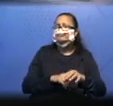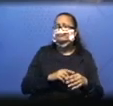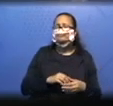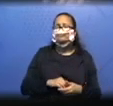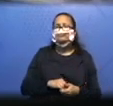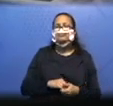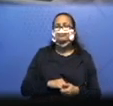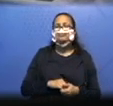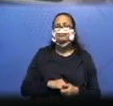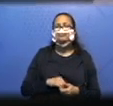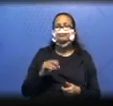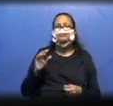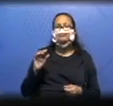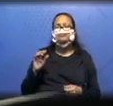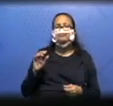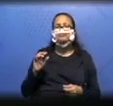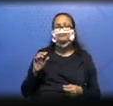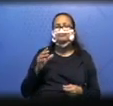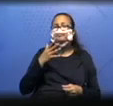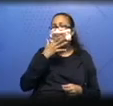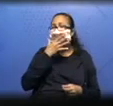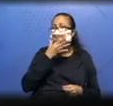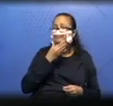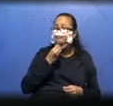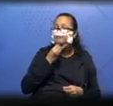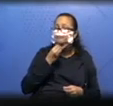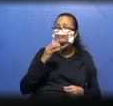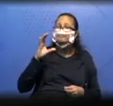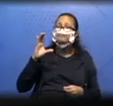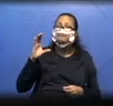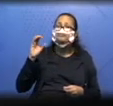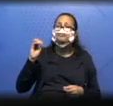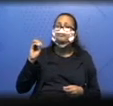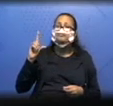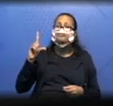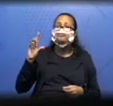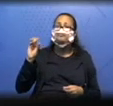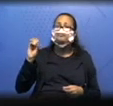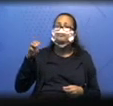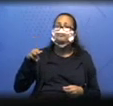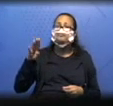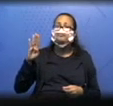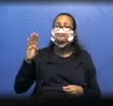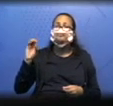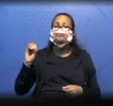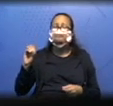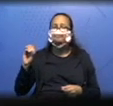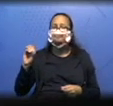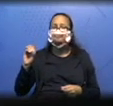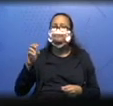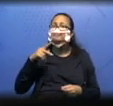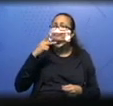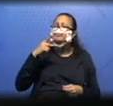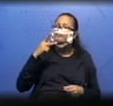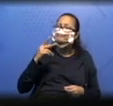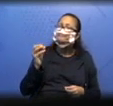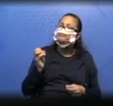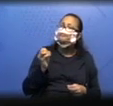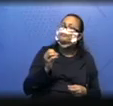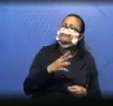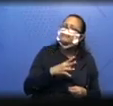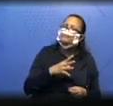aconteceu ao ano que aconteceu. Colombo propôs uma nova rota marítima para a coroa